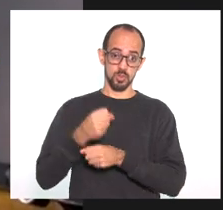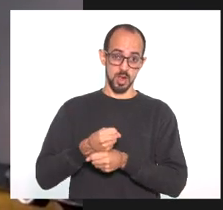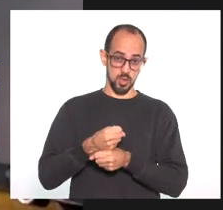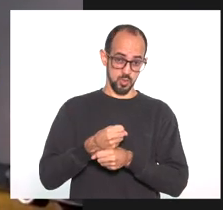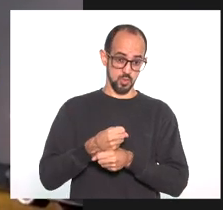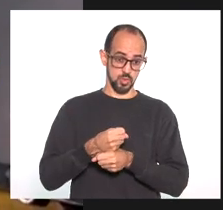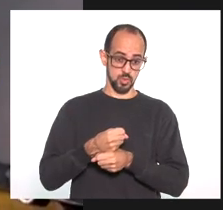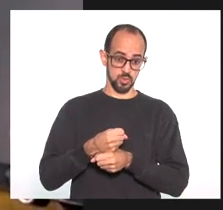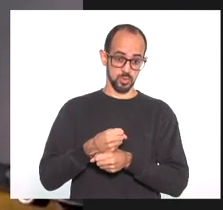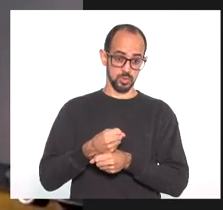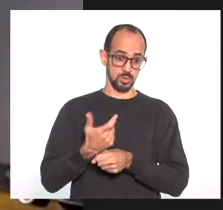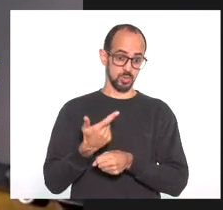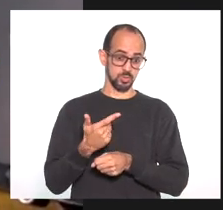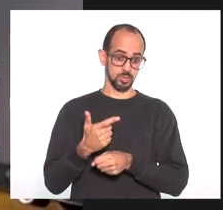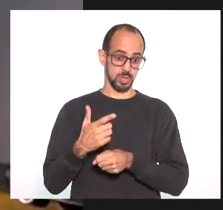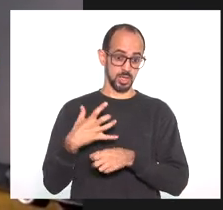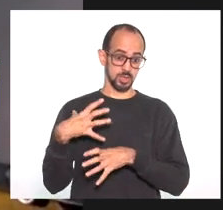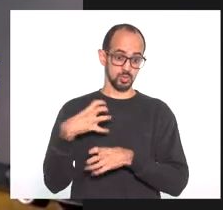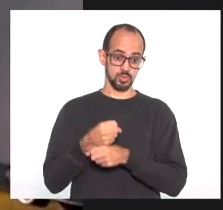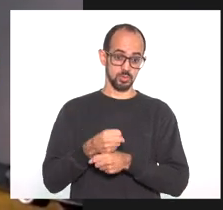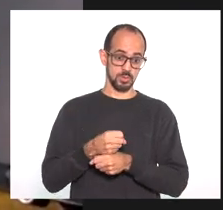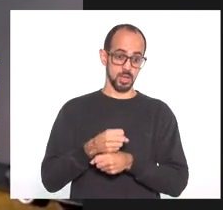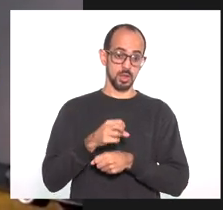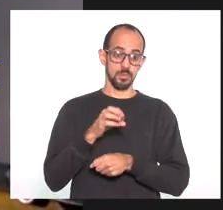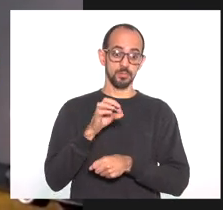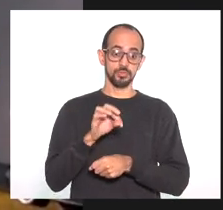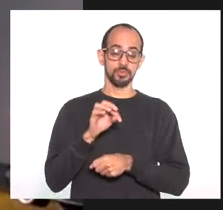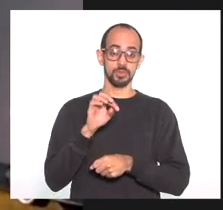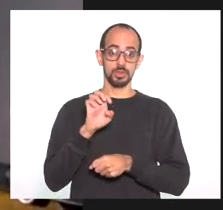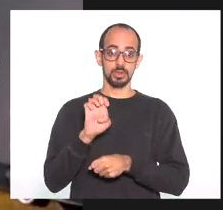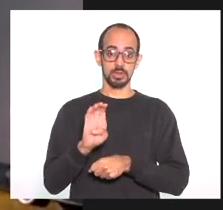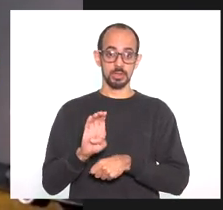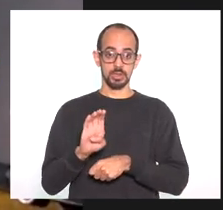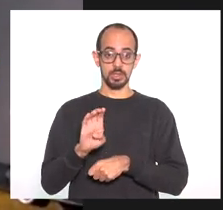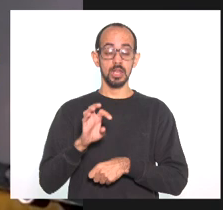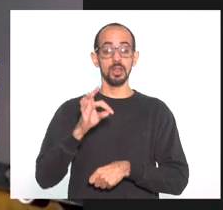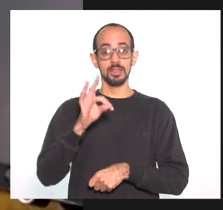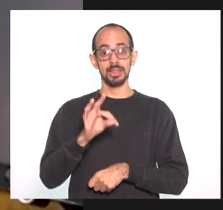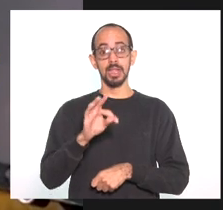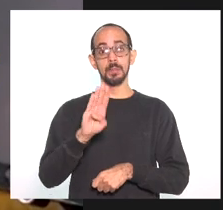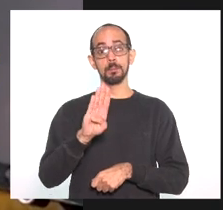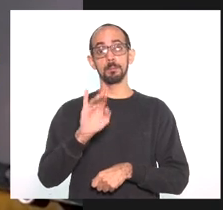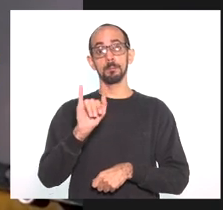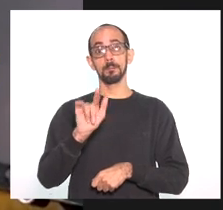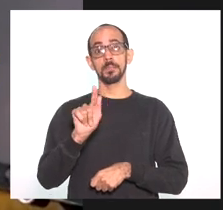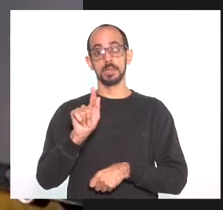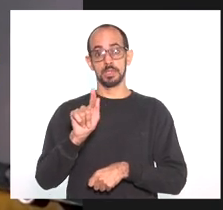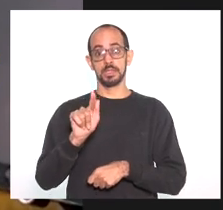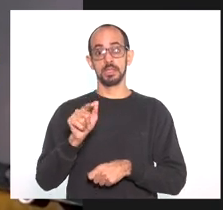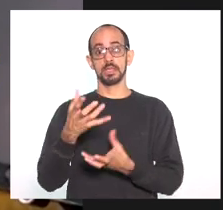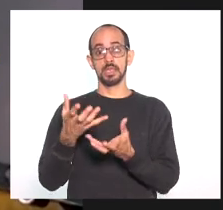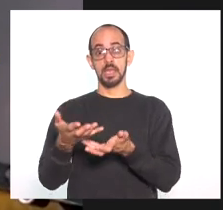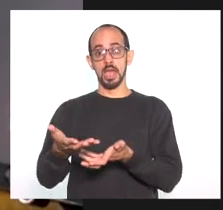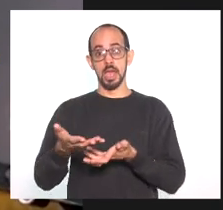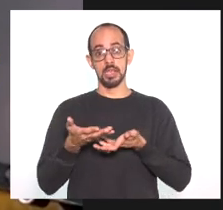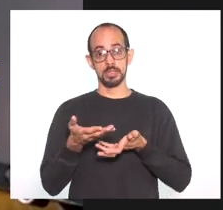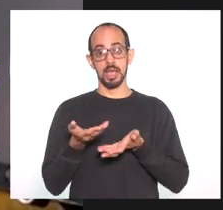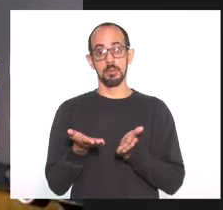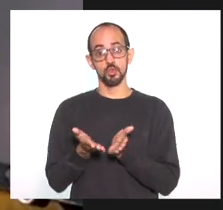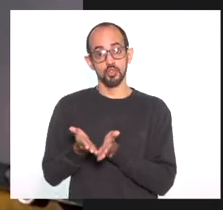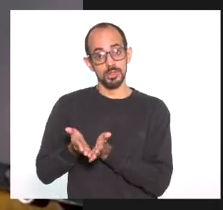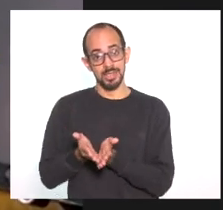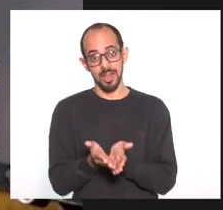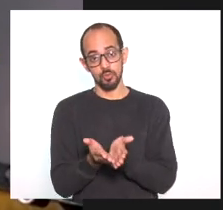sem contar com a questão do nosso terminal lá do TEBIG, né, que recebe lá os navios petroleiros,